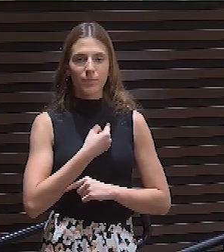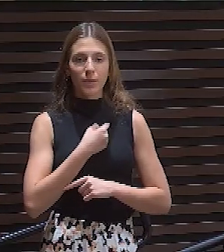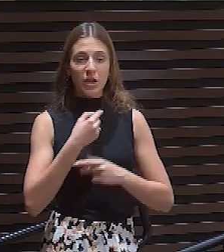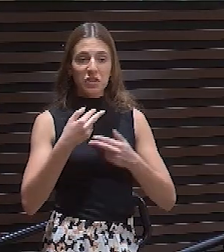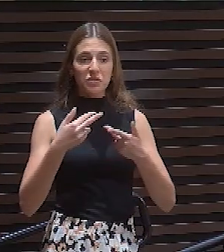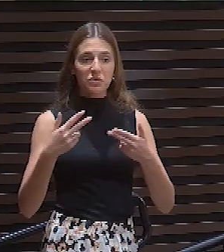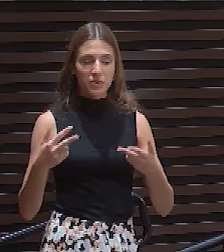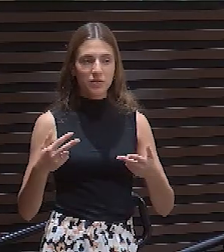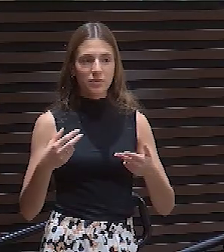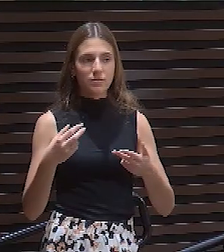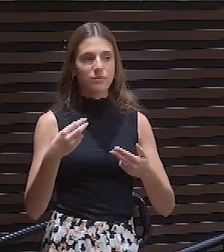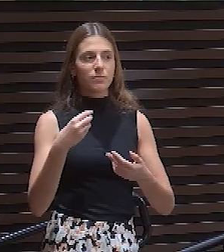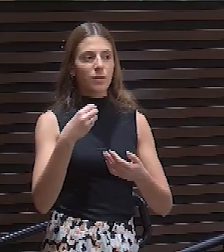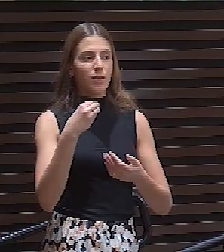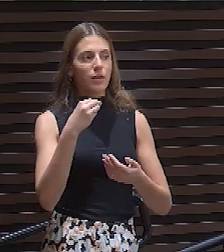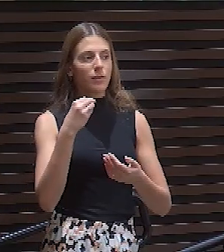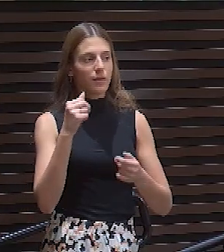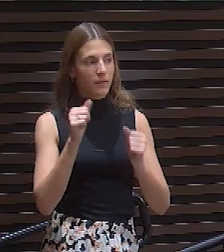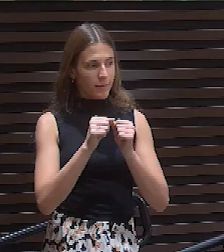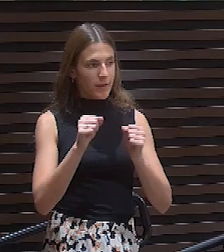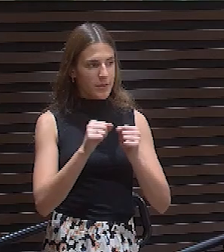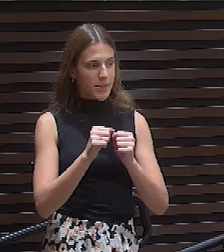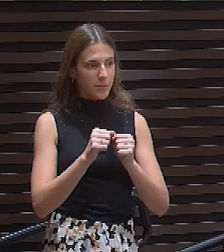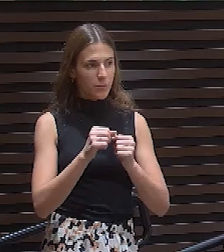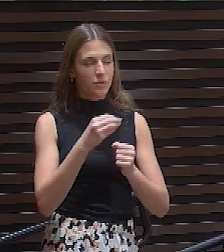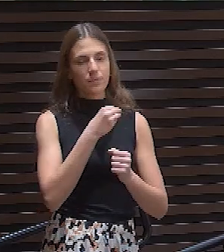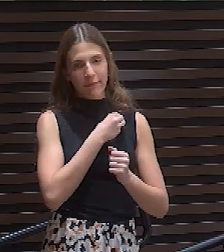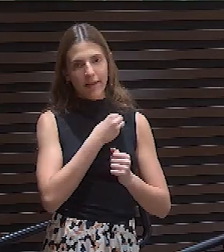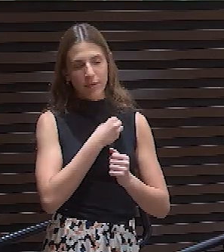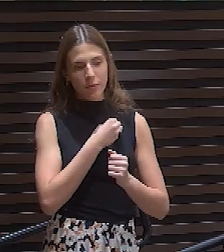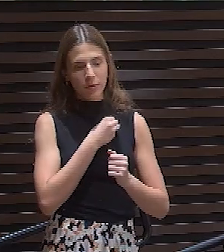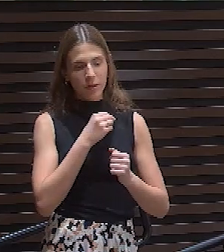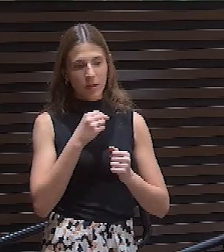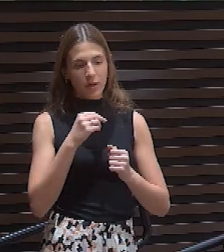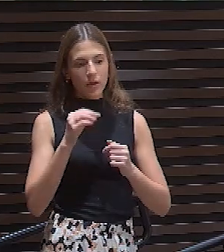que Cristo realizou em nosso favor.